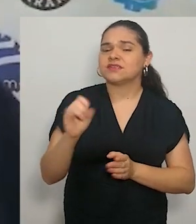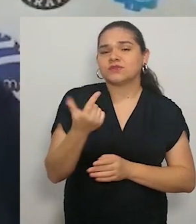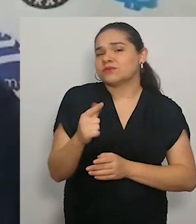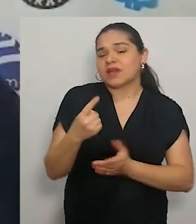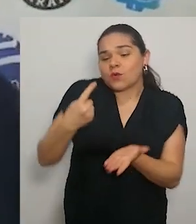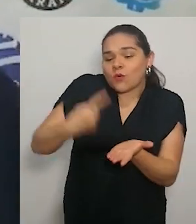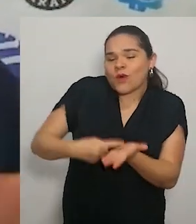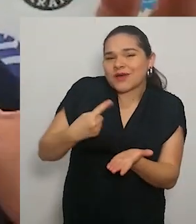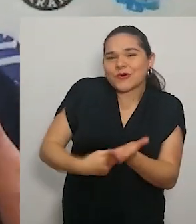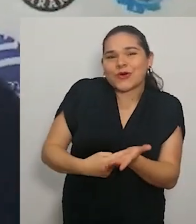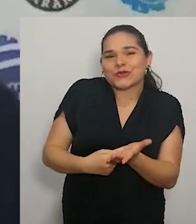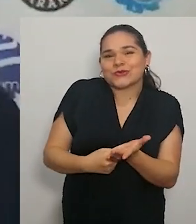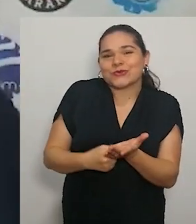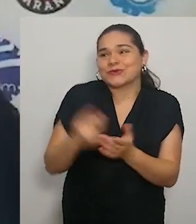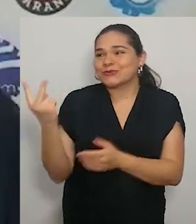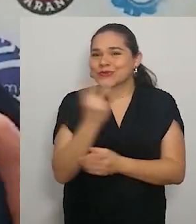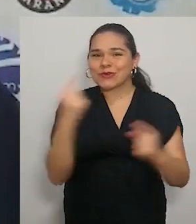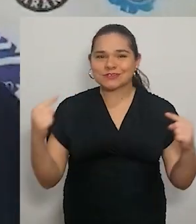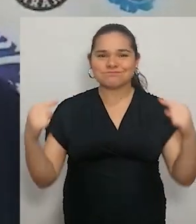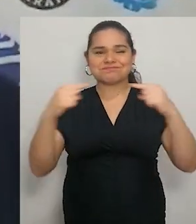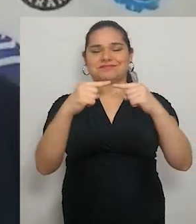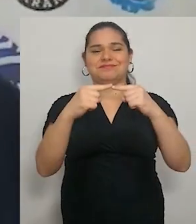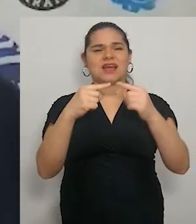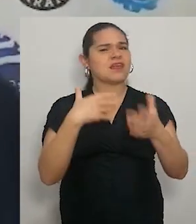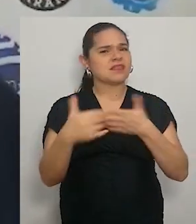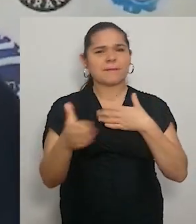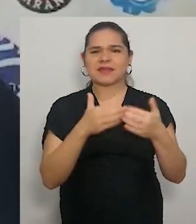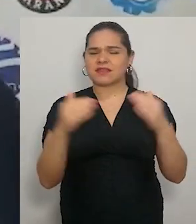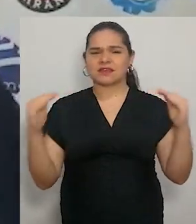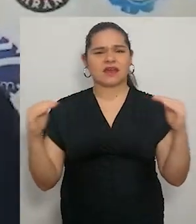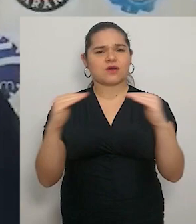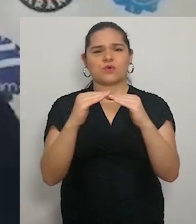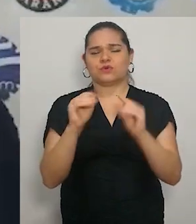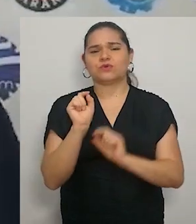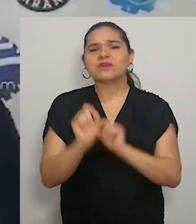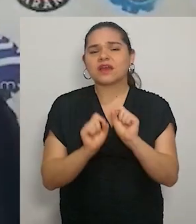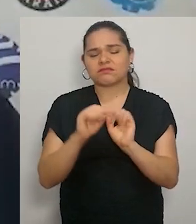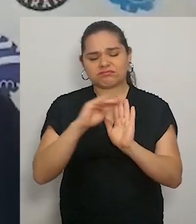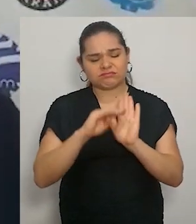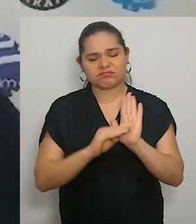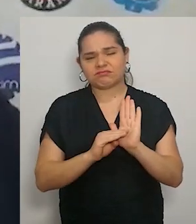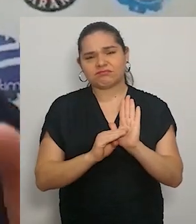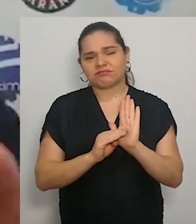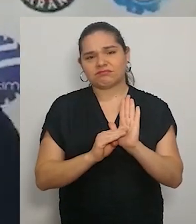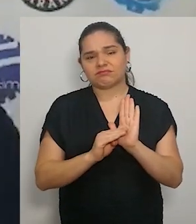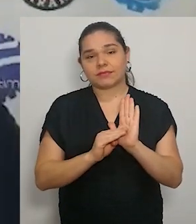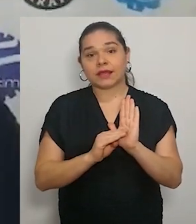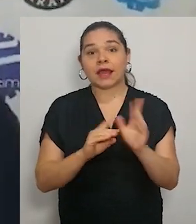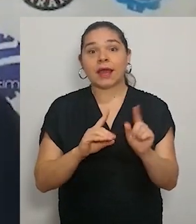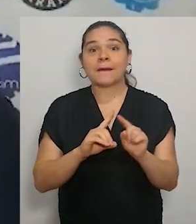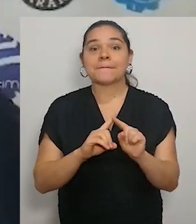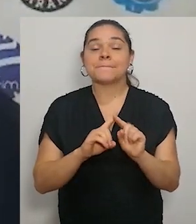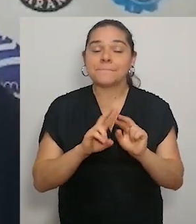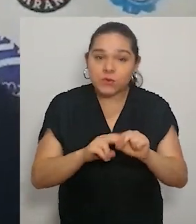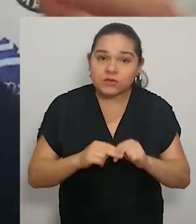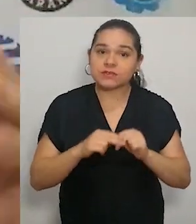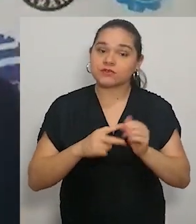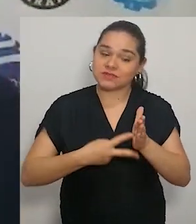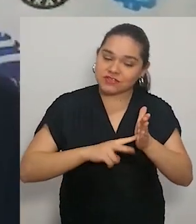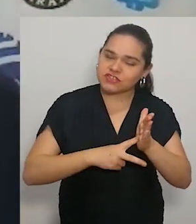entre as partes independente que seja o acordo é por isso que o sindicato insiste